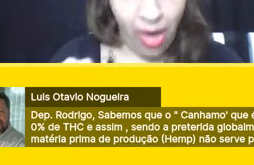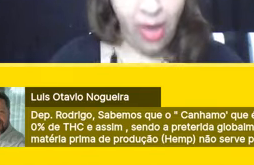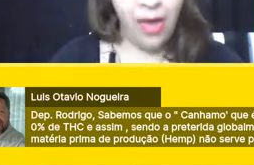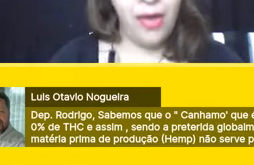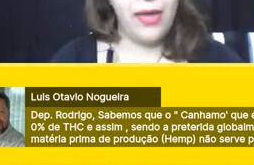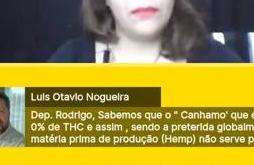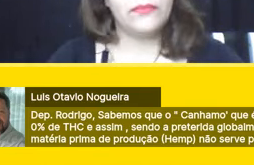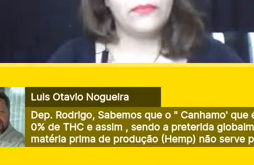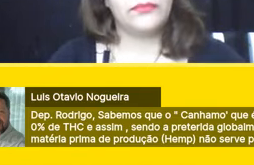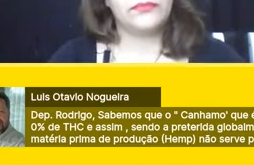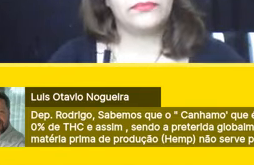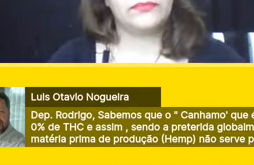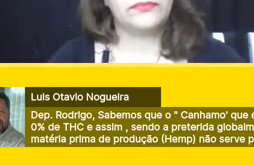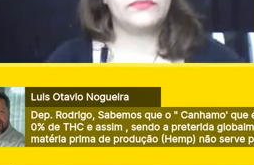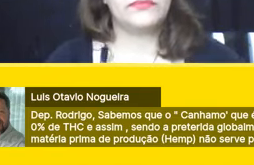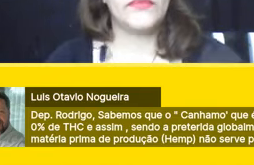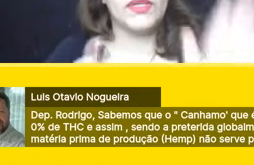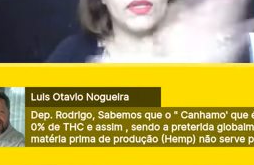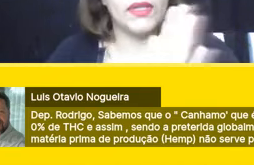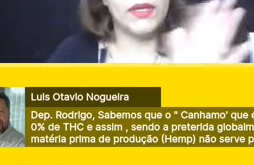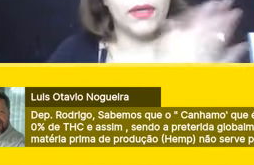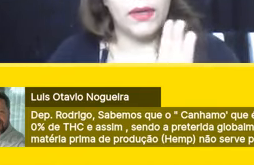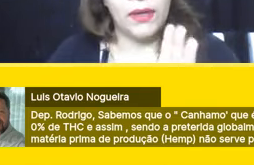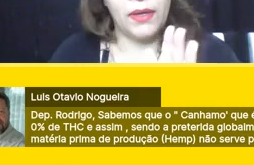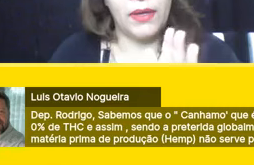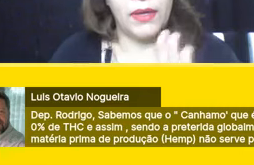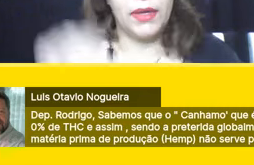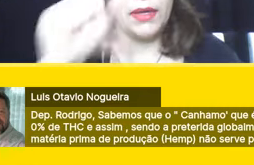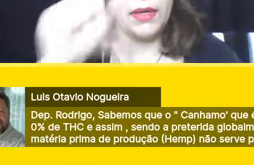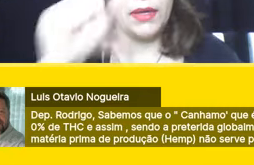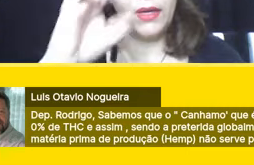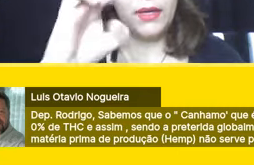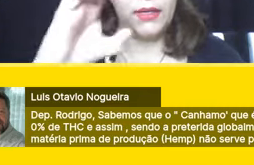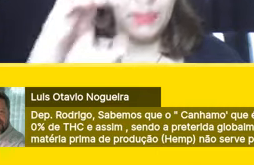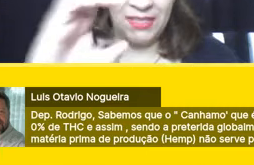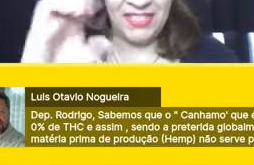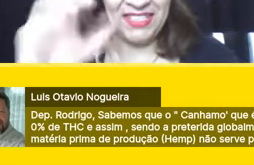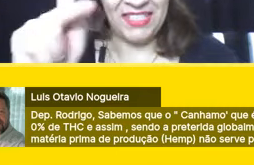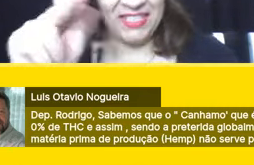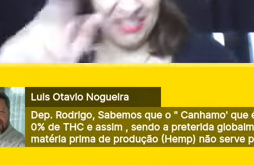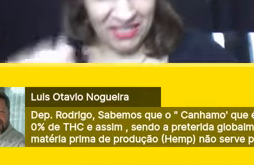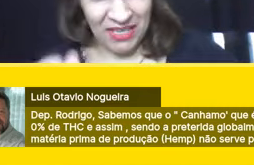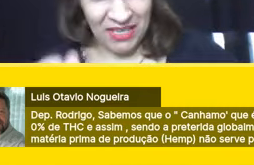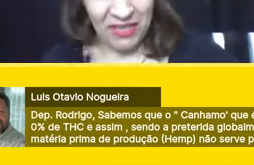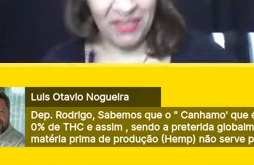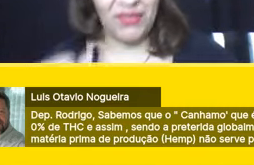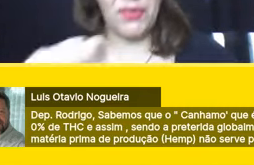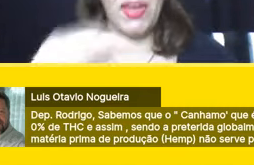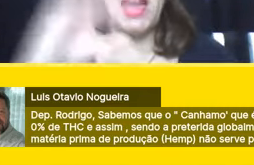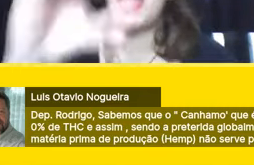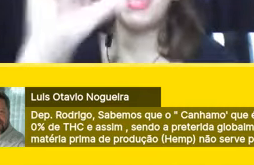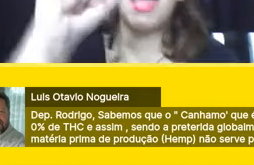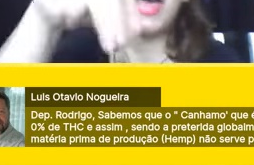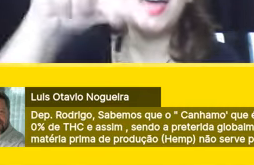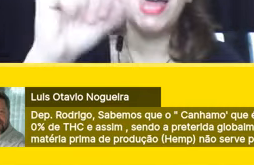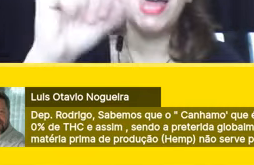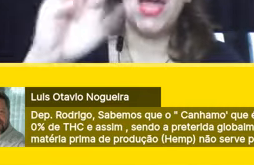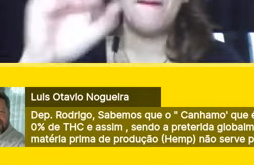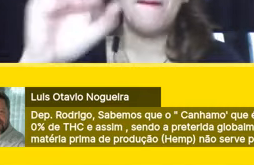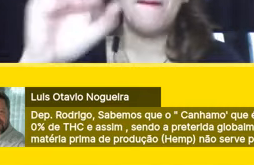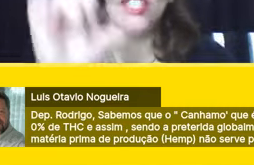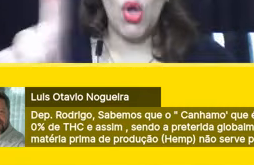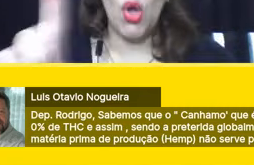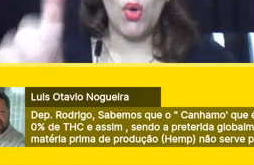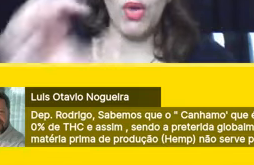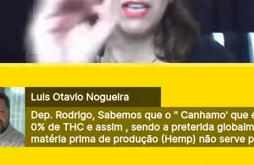que é a espécie de cepa e De planta cepa rica da canabidiol. quase 0%